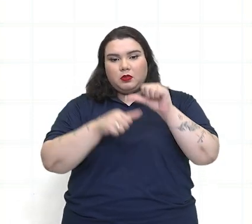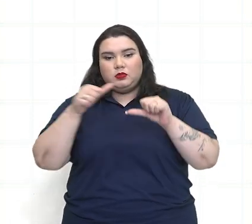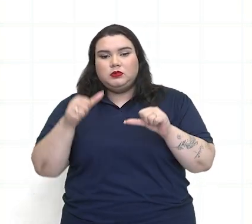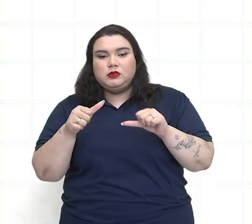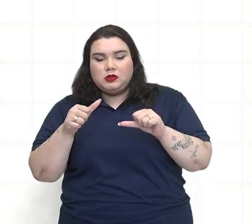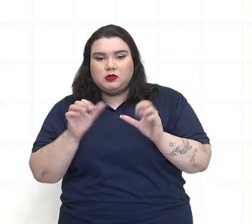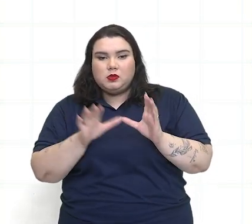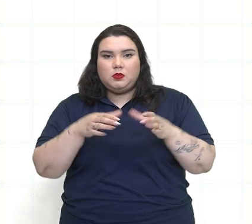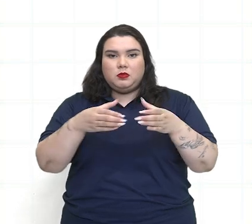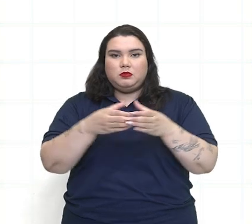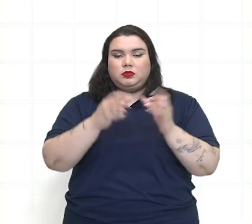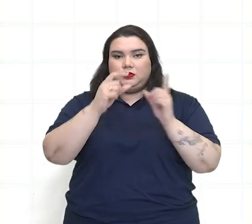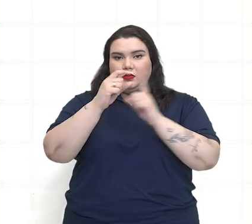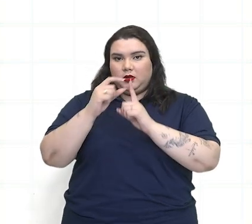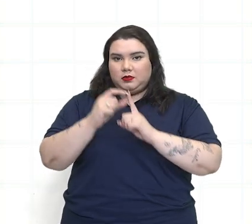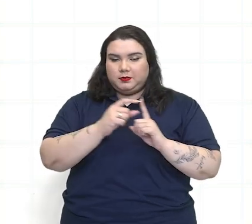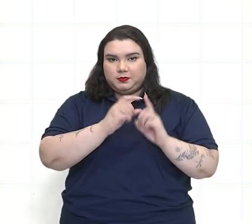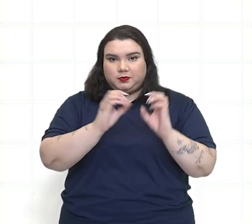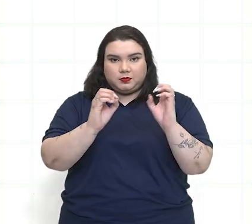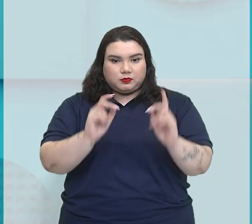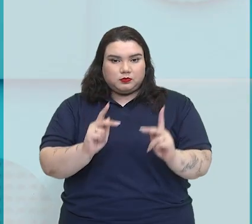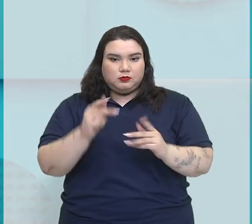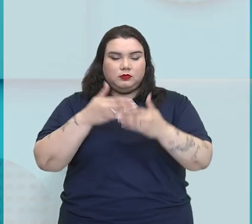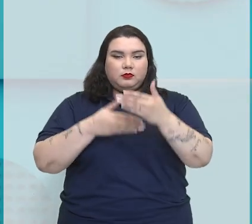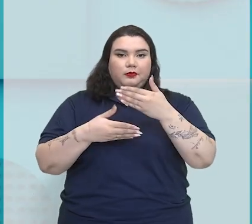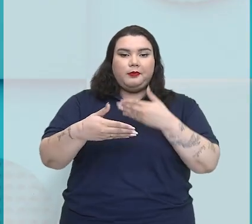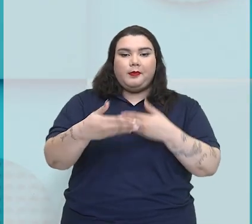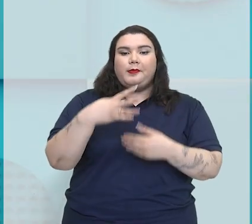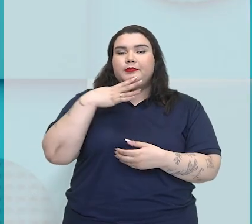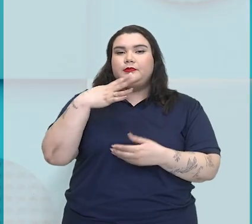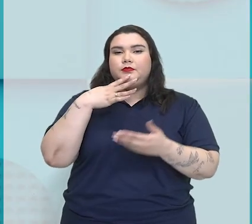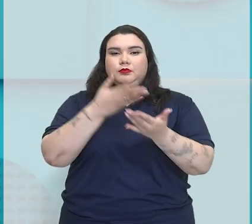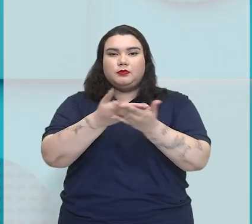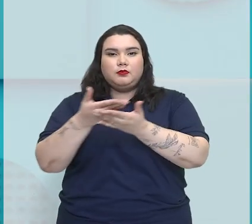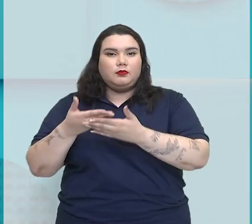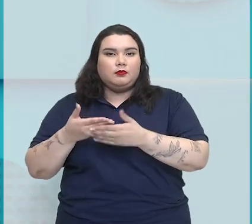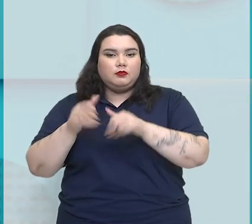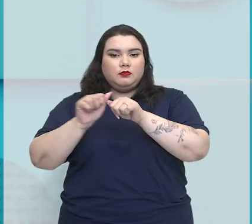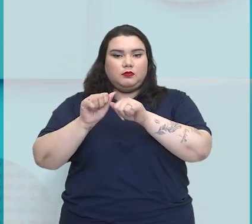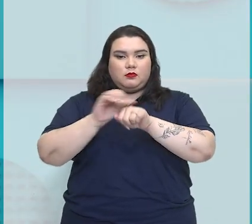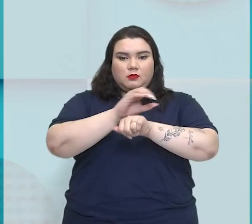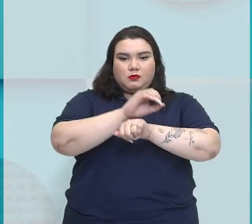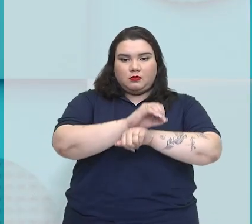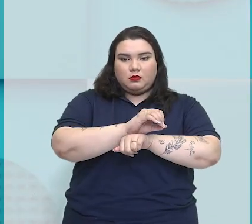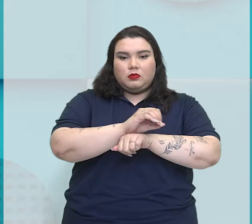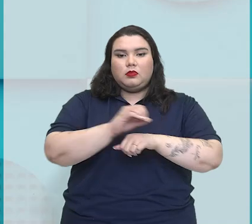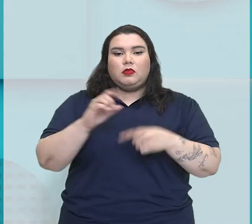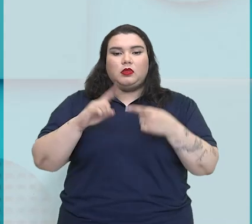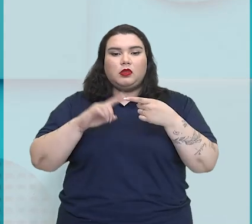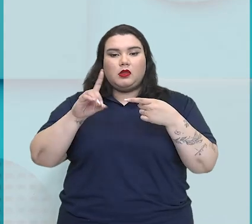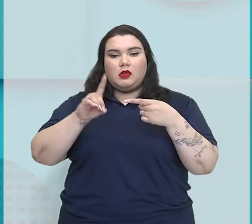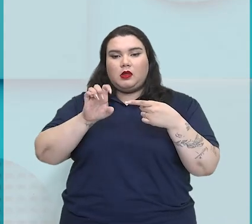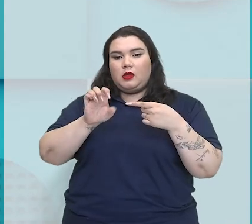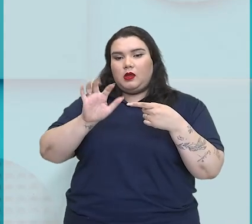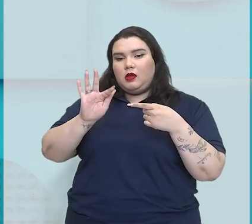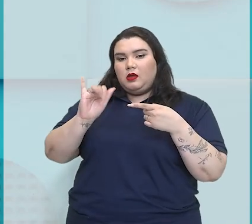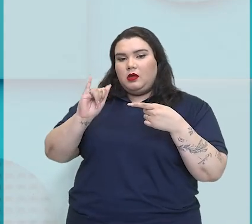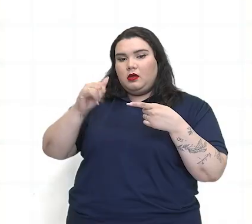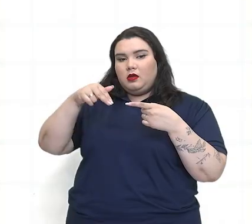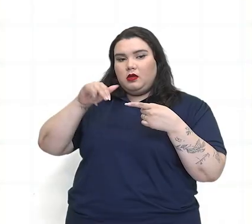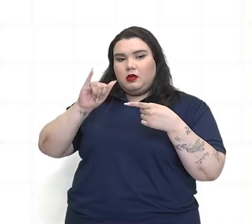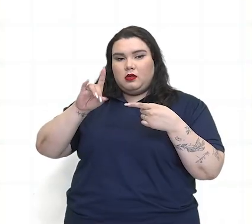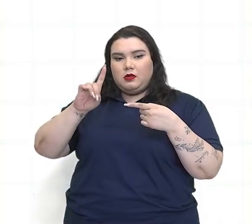muda a classe de palavra. Vamos seguir conhecendo mais sobre o artigo definido. Vamos